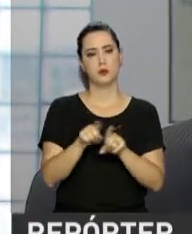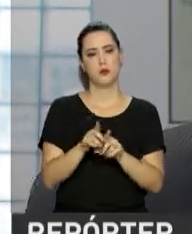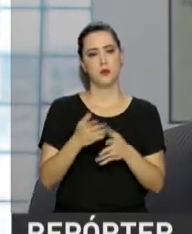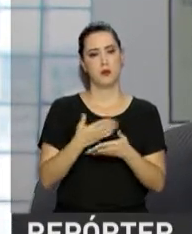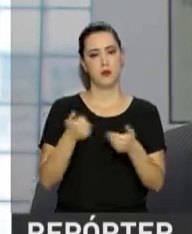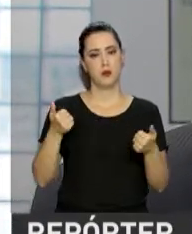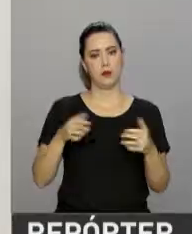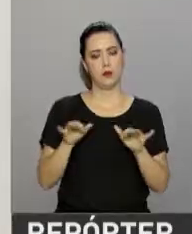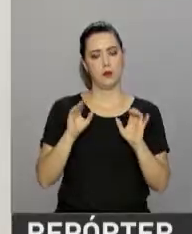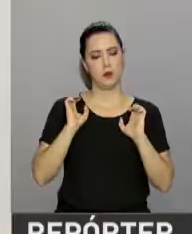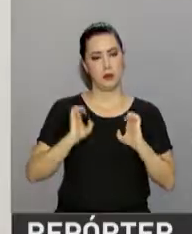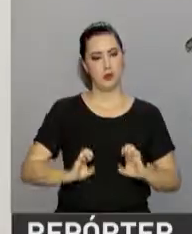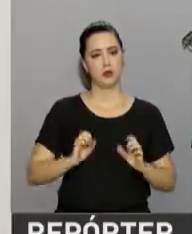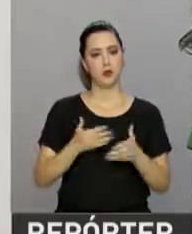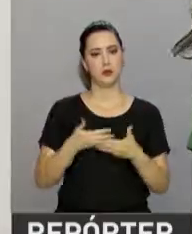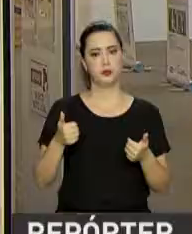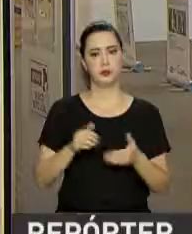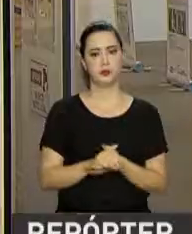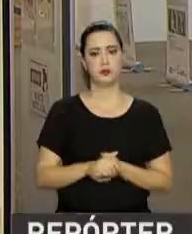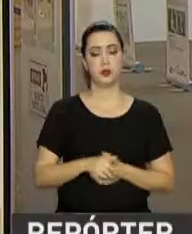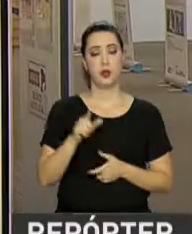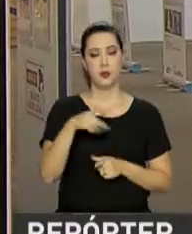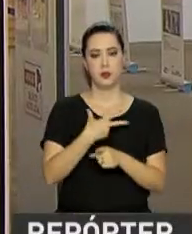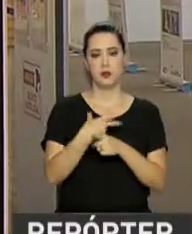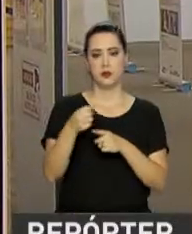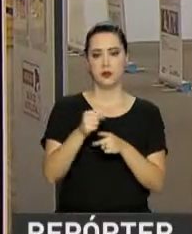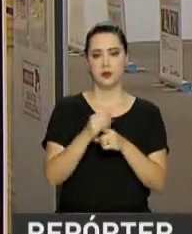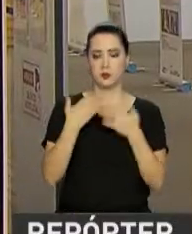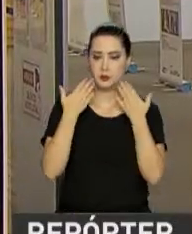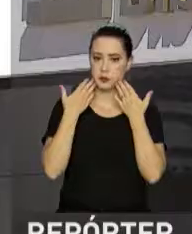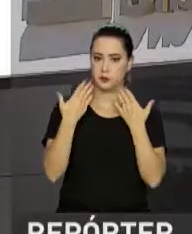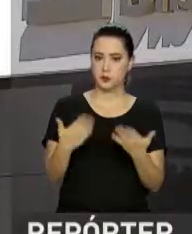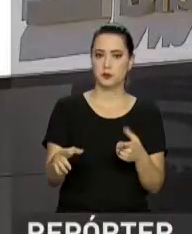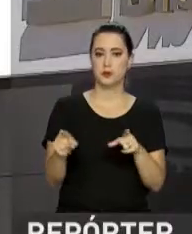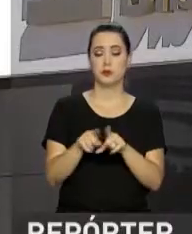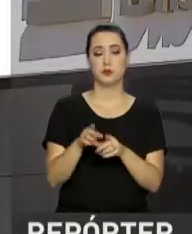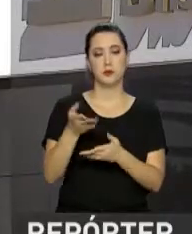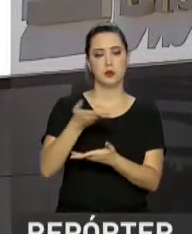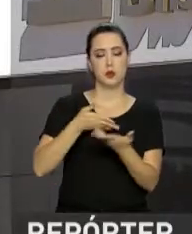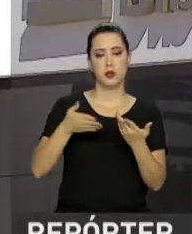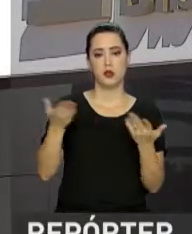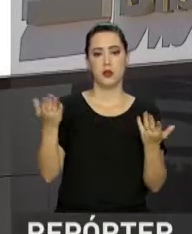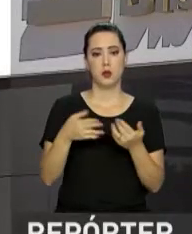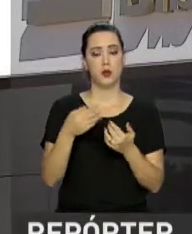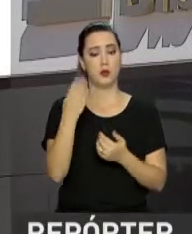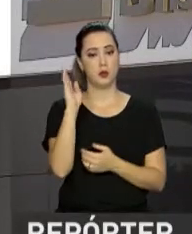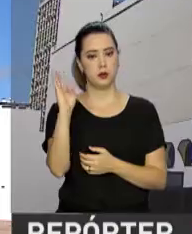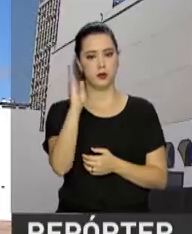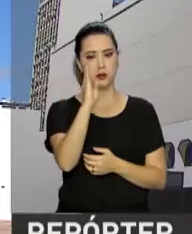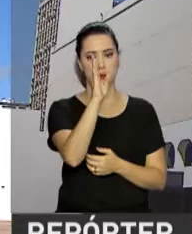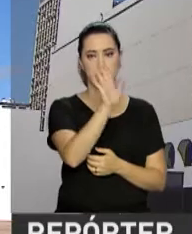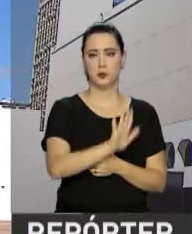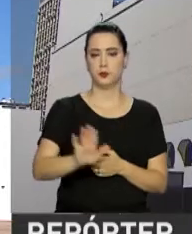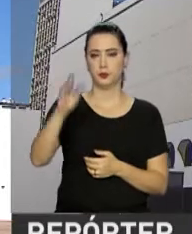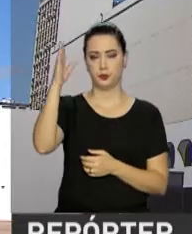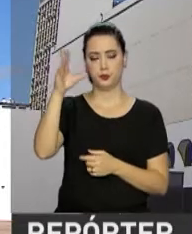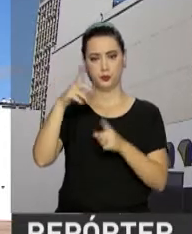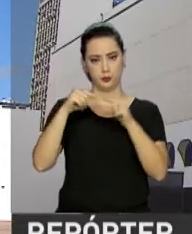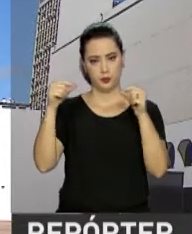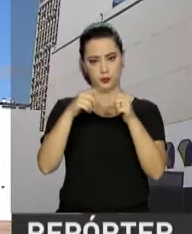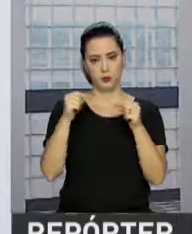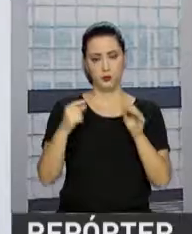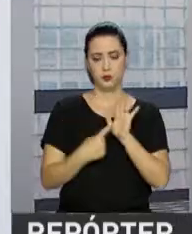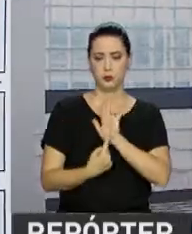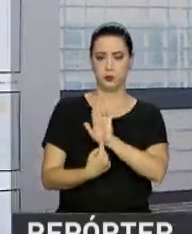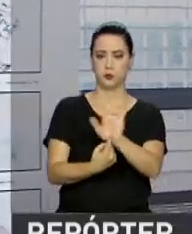mas ética os vencedores fazem parte de uma exposição itinerante que agora está na biblioteca nacional de brasília a